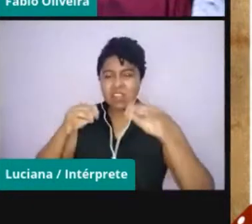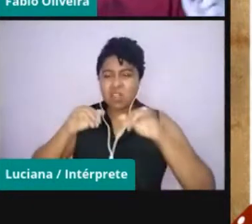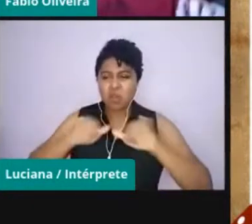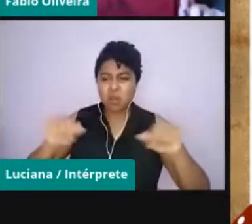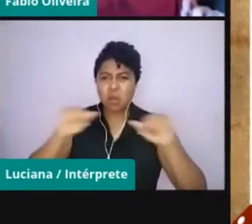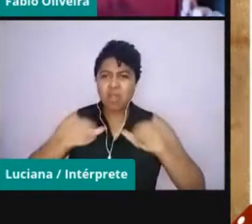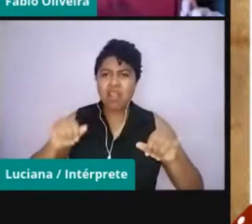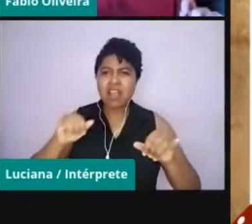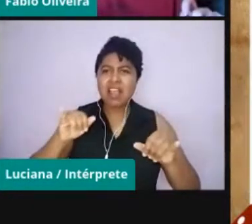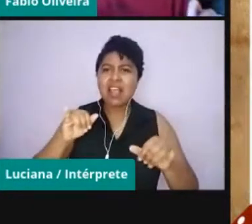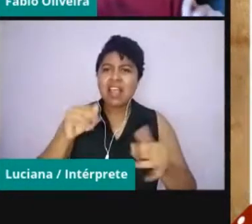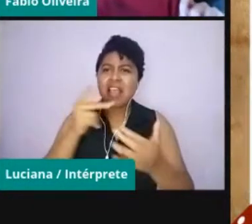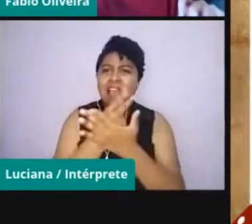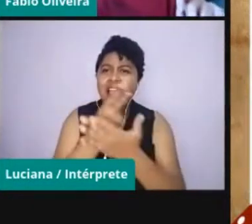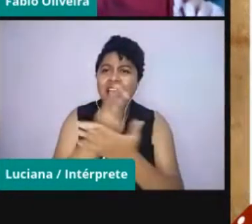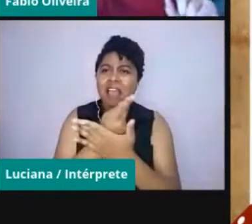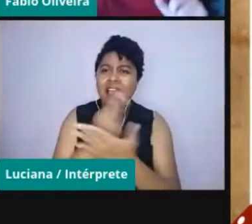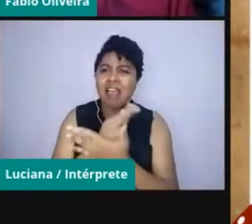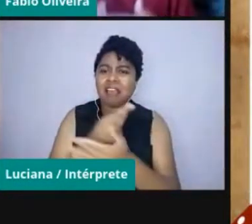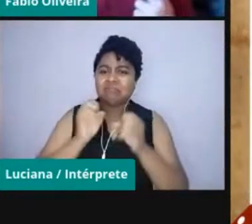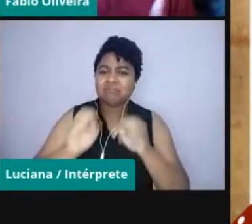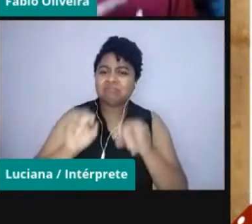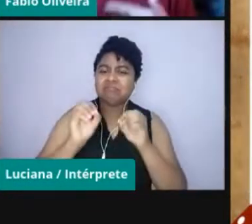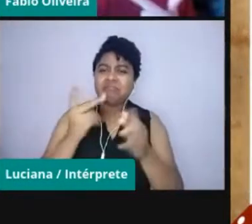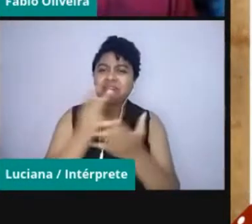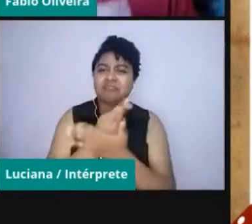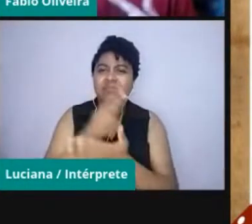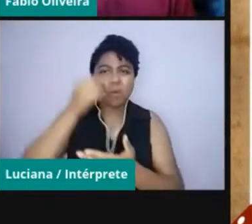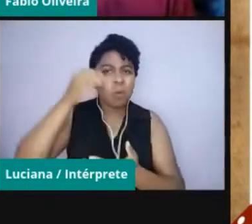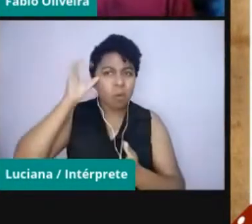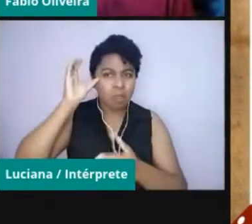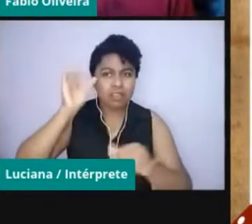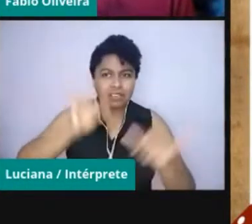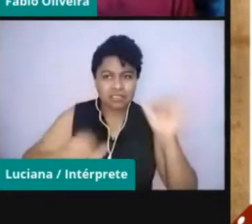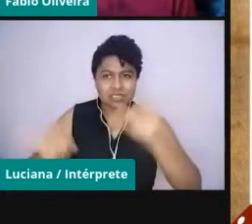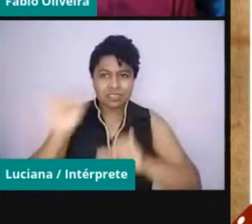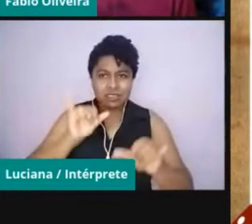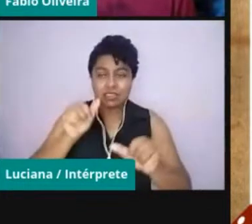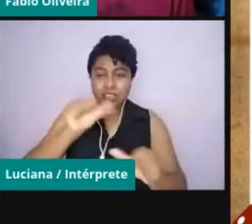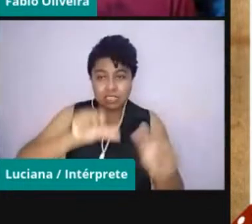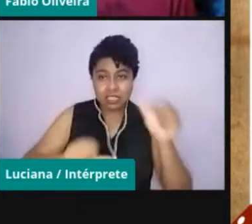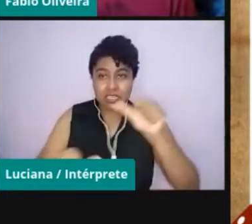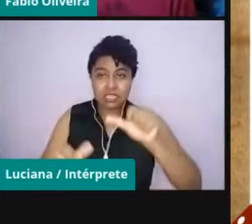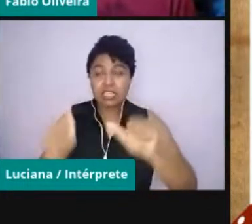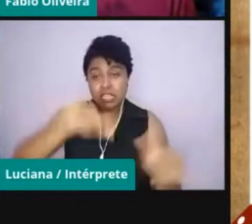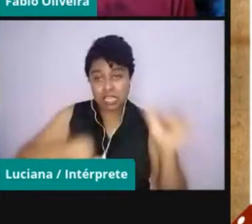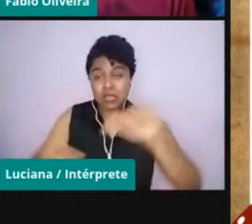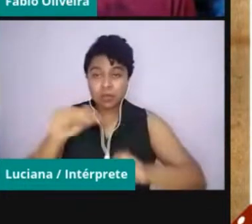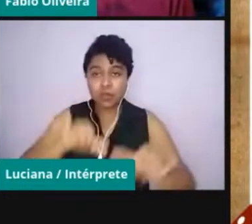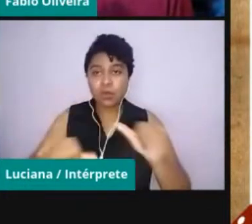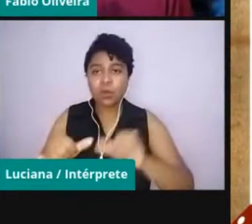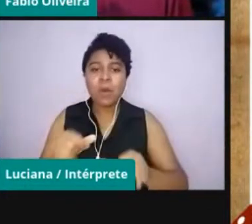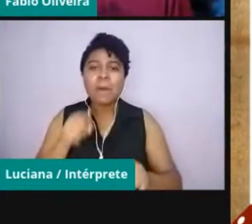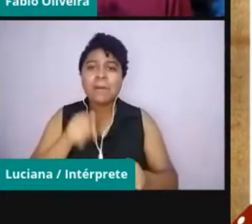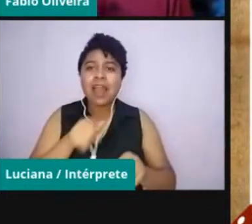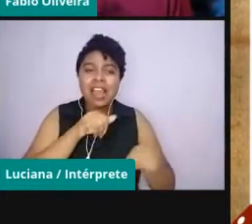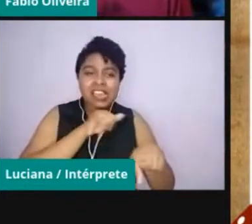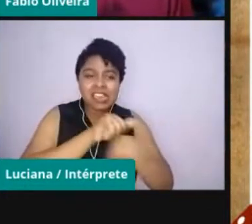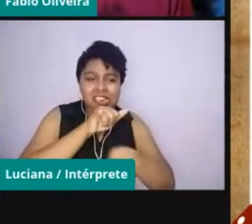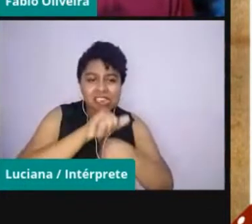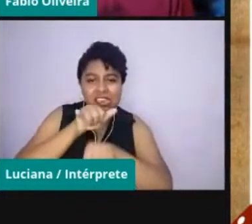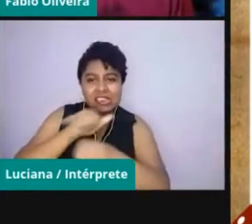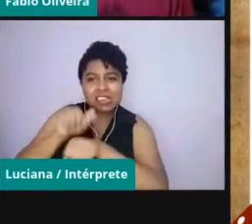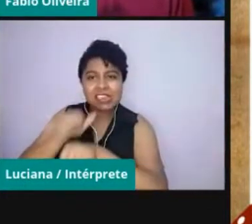químico para enganar as pessoas de uma vila no Brasil Colônia e conseguir extrair